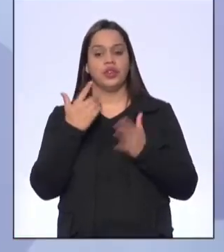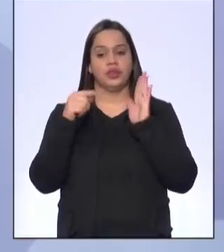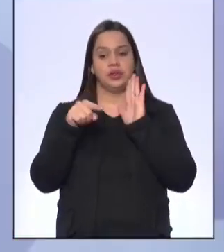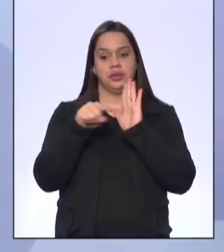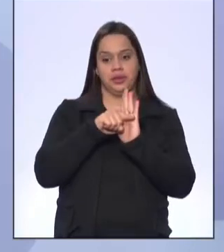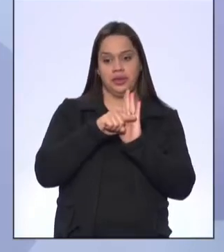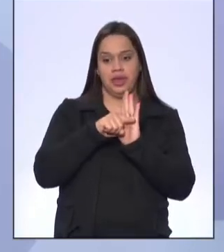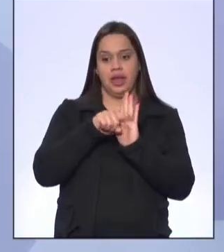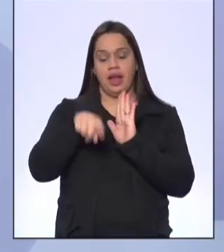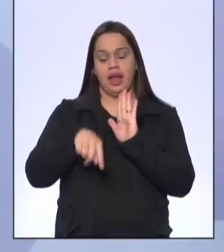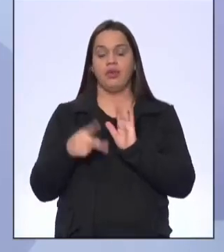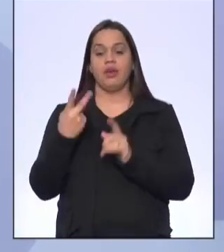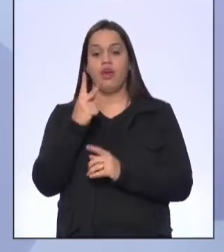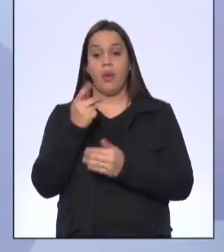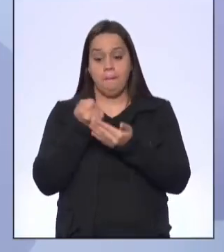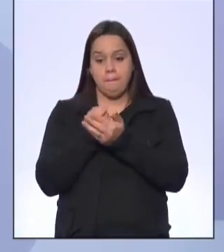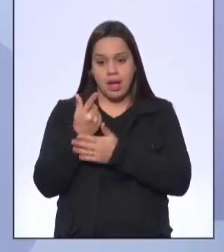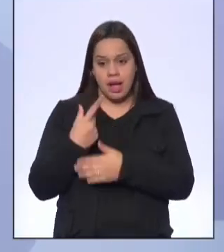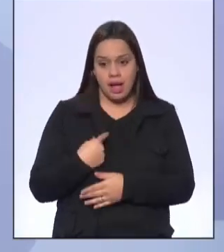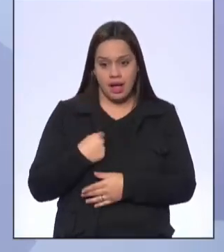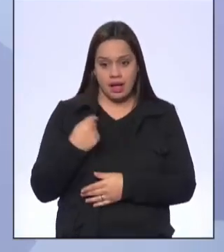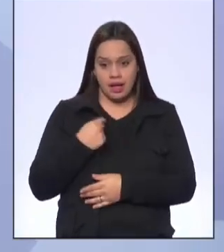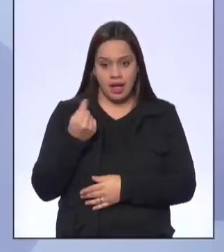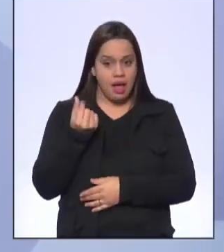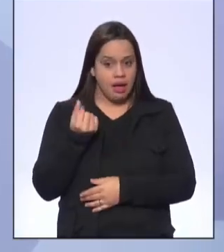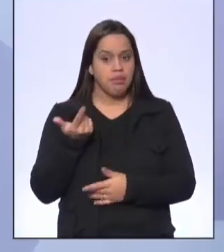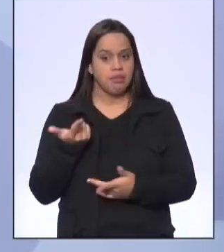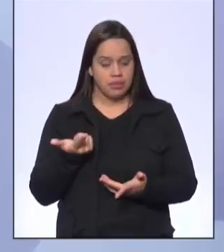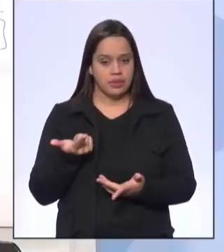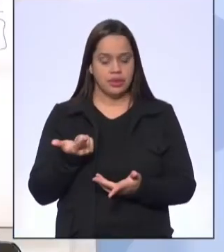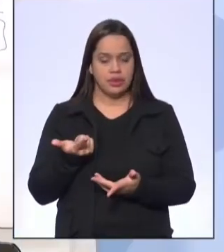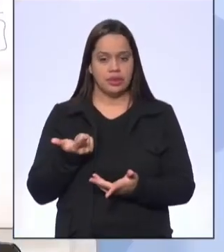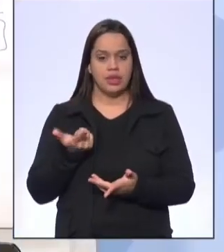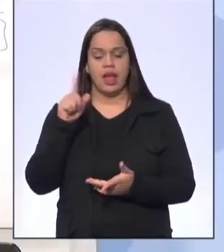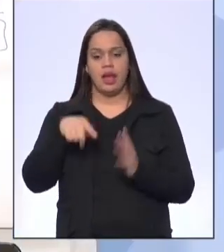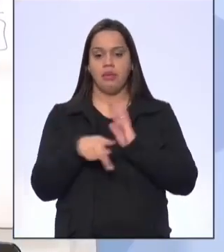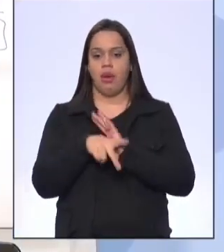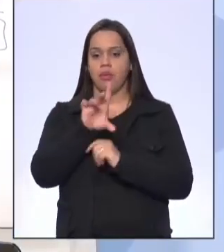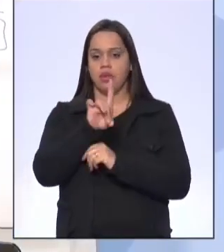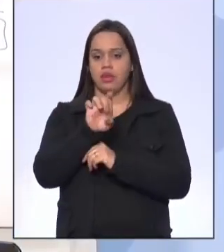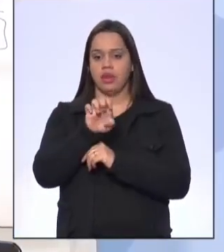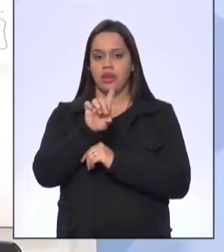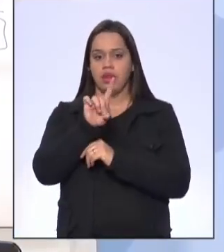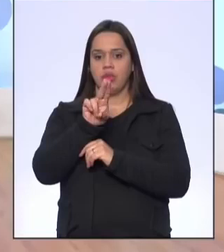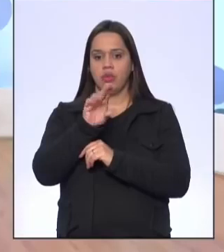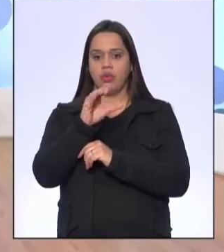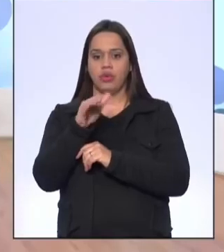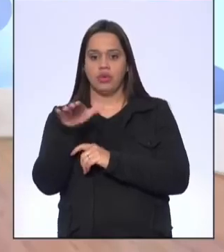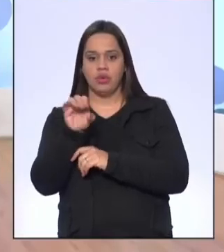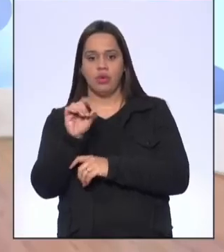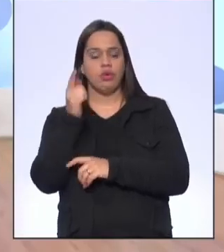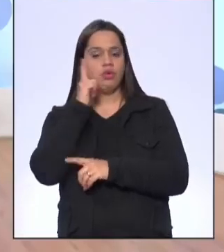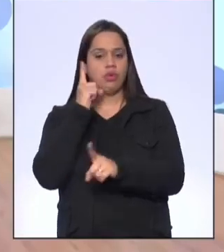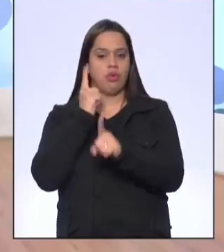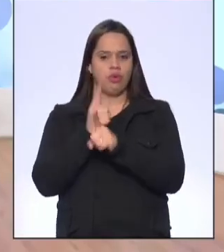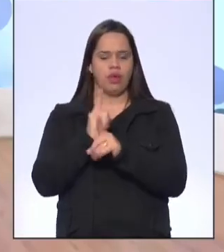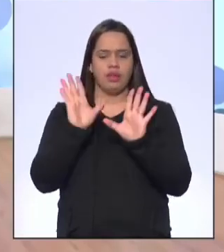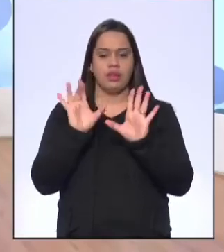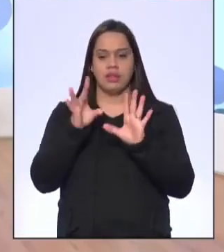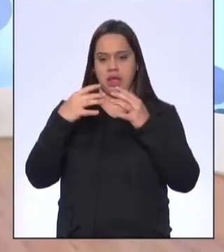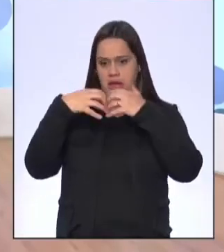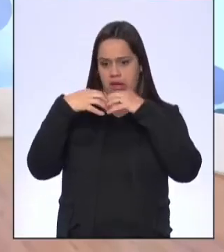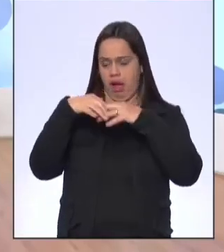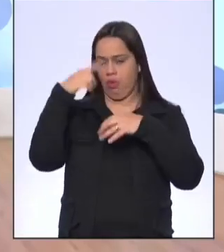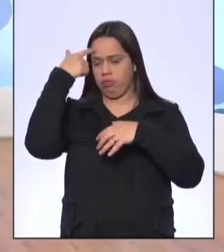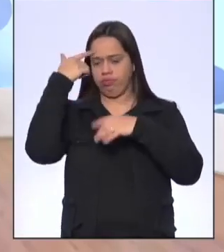subtração, é o valor da camiseta, é a dedução que nós conseguimos encontrar. Beleza? Beleza. Por cálculo mental, Jonas, ficaria assim. Vê